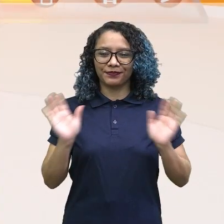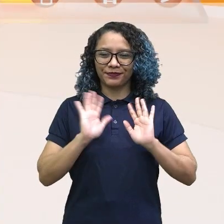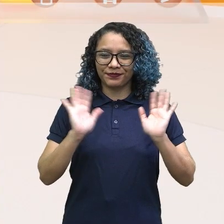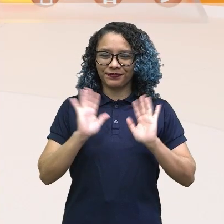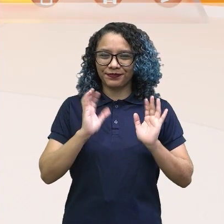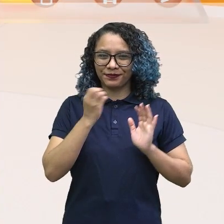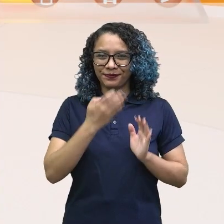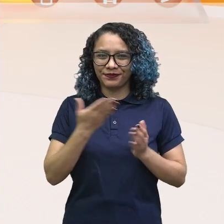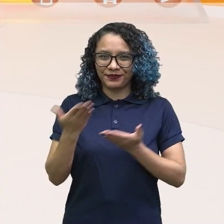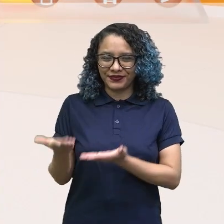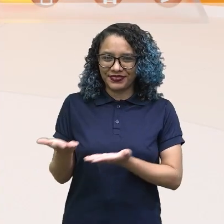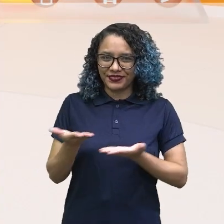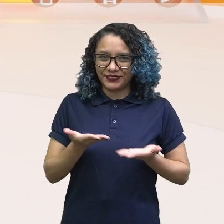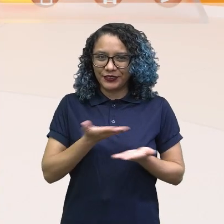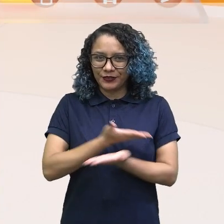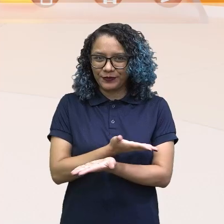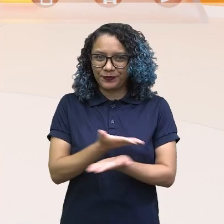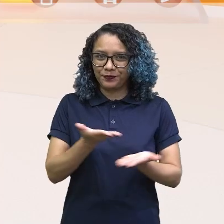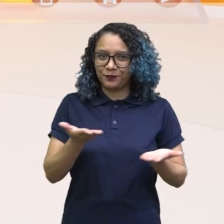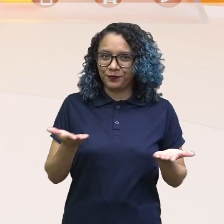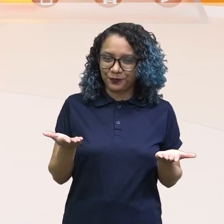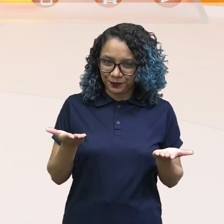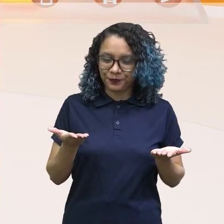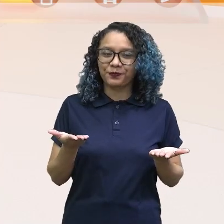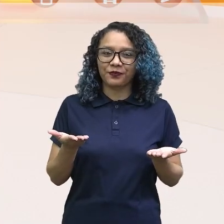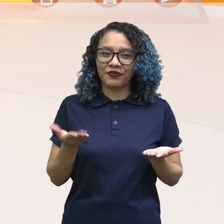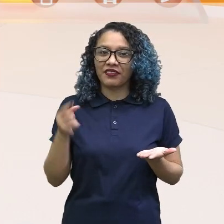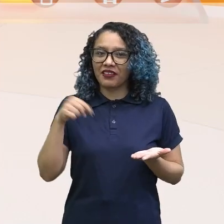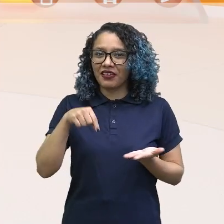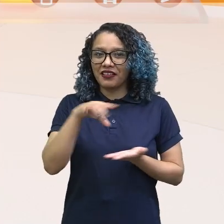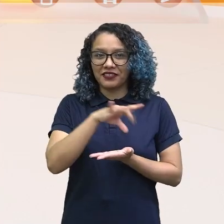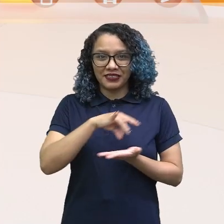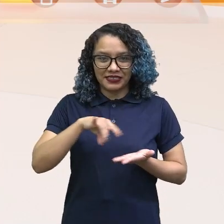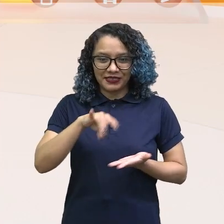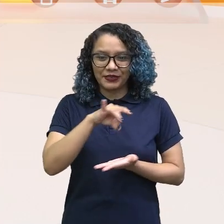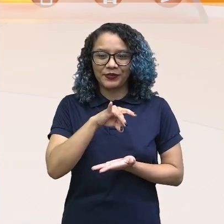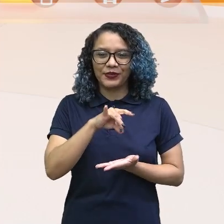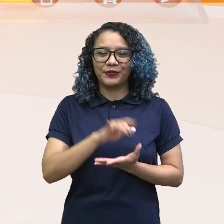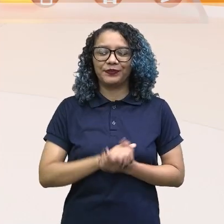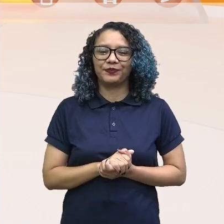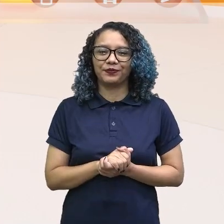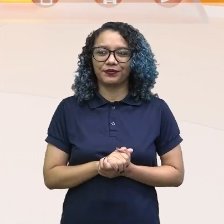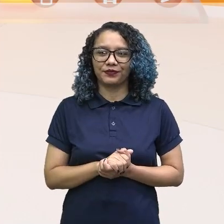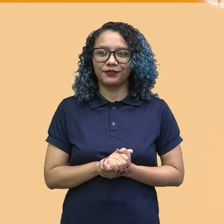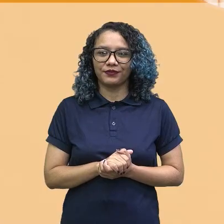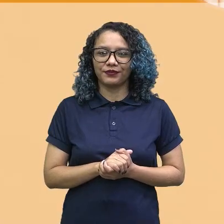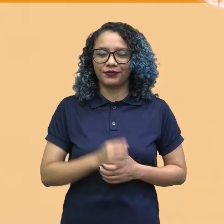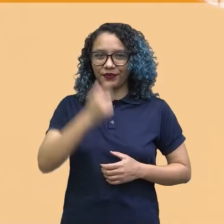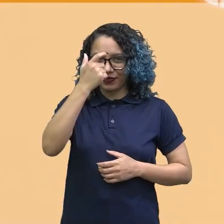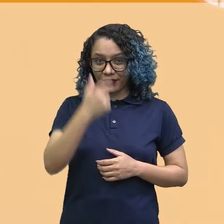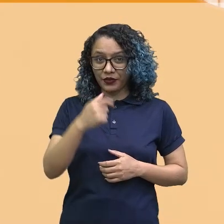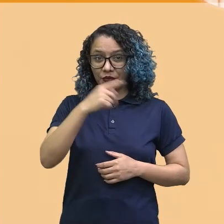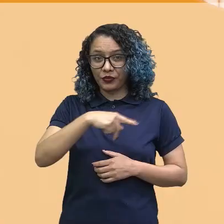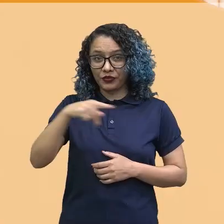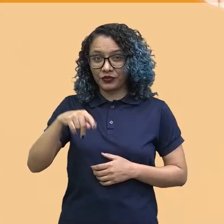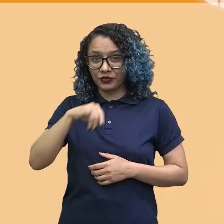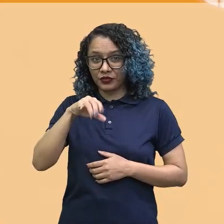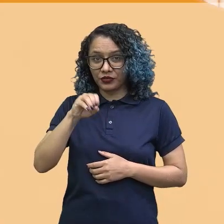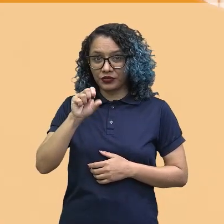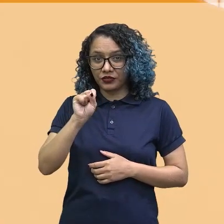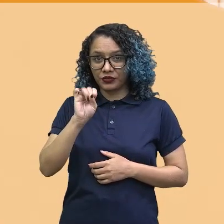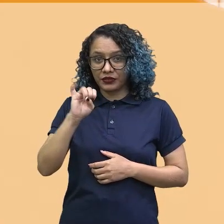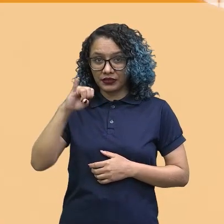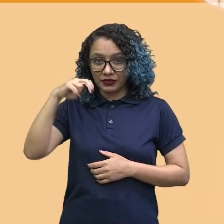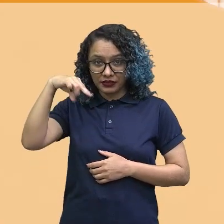Olá, sejam todos e todas muito bem-vindos e bem-vindas ao Centro de Mídia de Educação do Amazonas. Eu sou o professor Josino